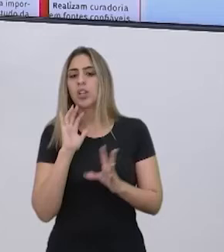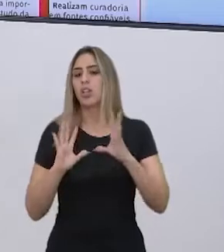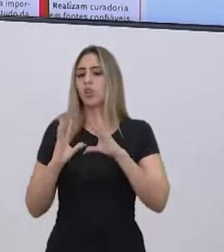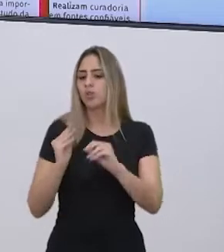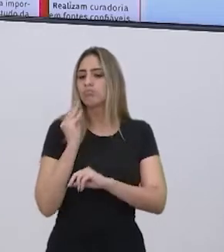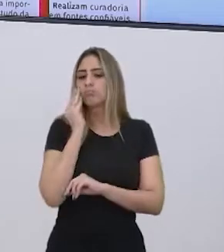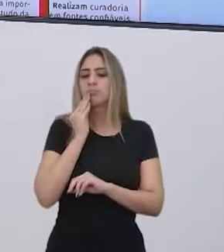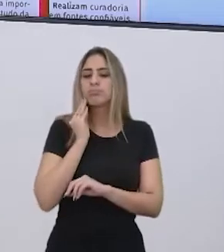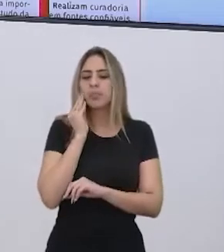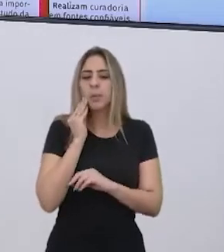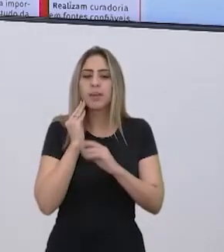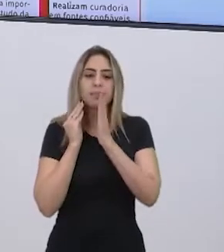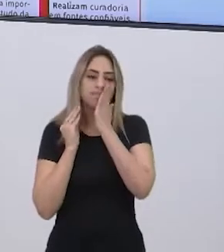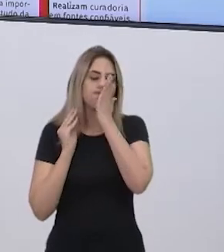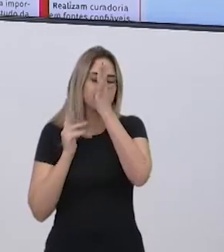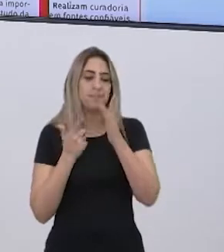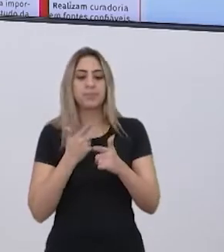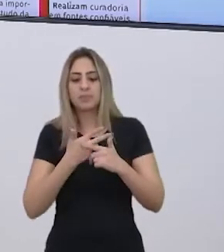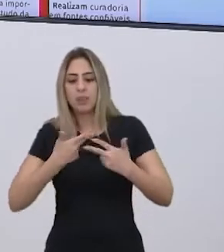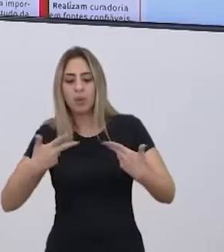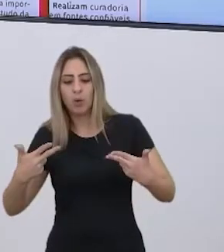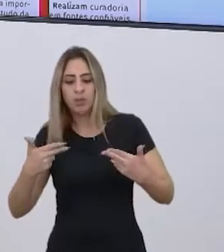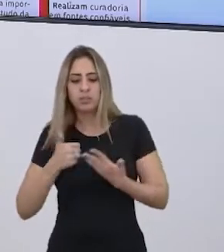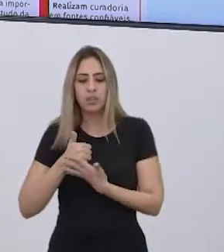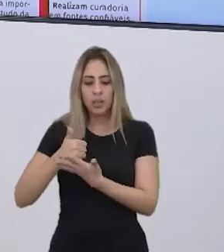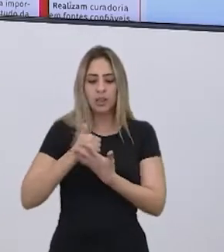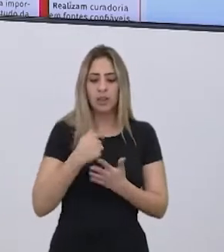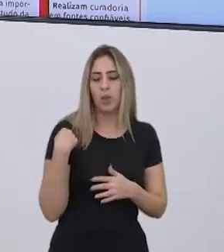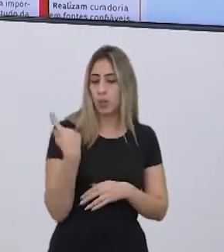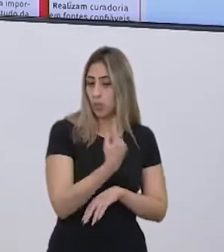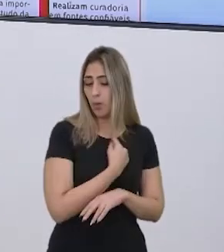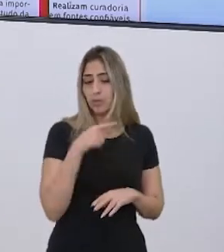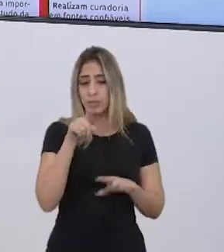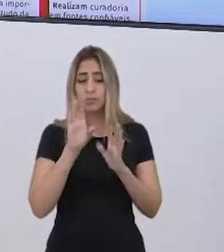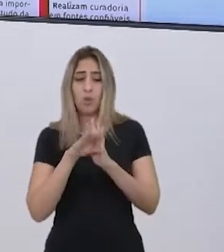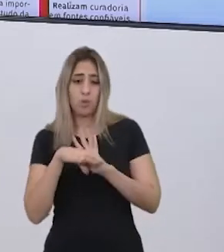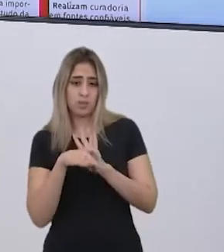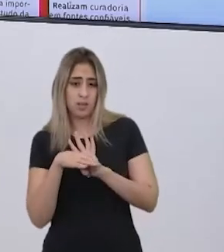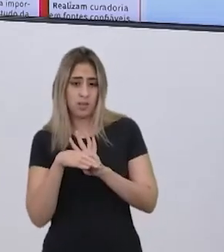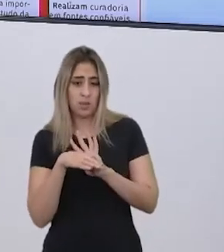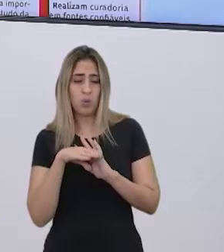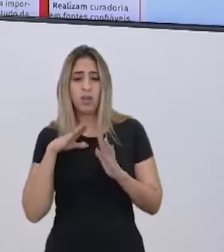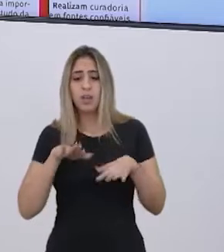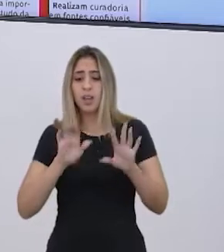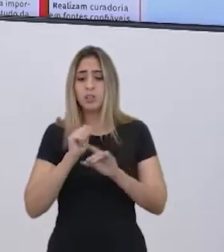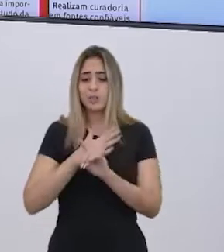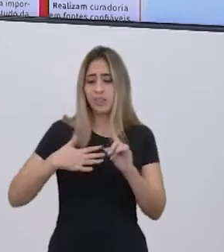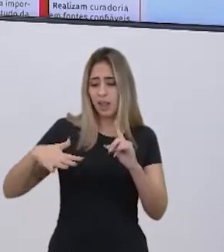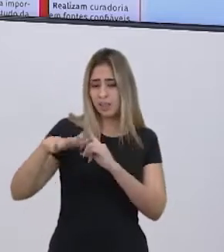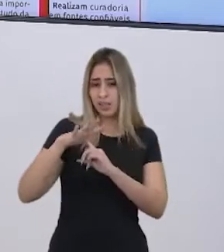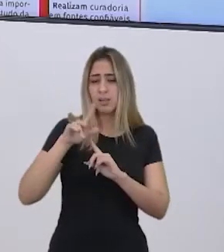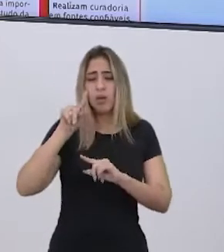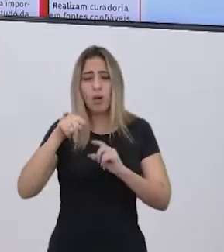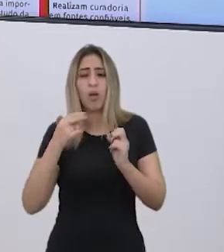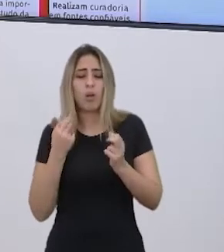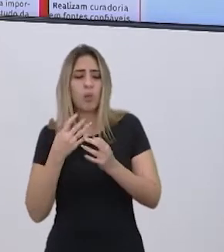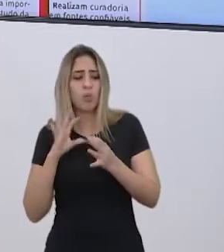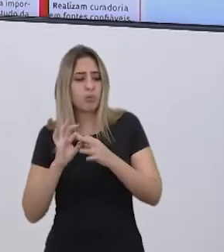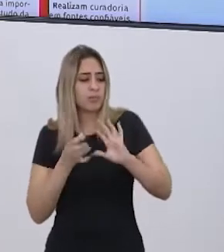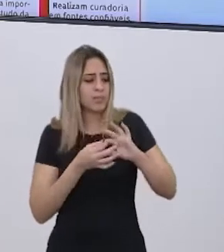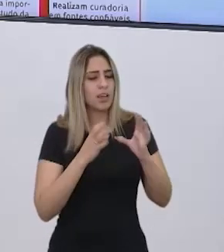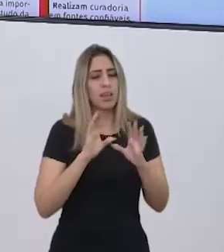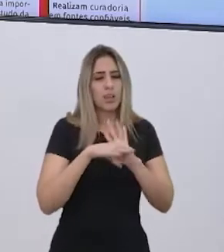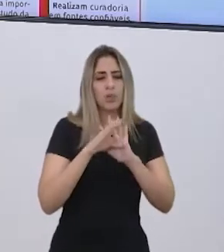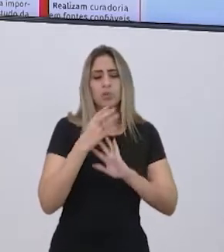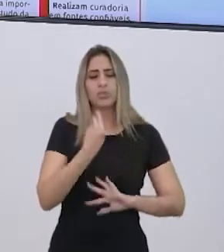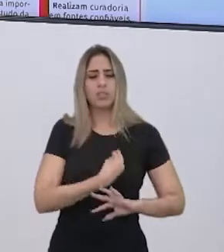as experimentações, entre tantas outras coisas, que levaram a gente a esses conceitos. A socialização é um conceito científico.